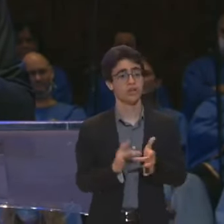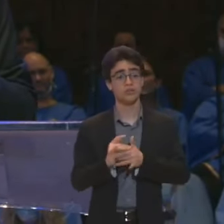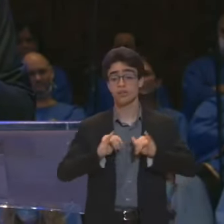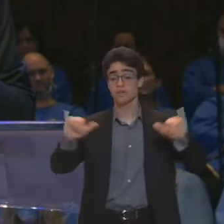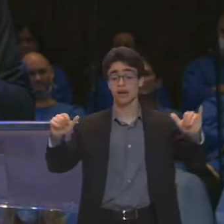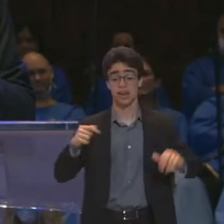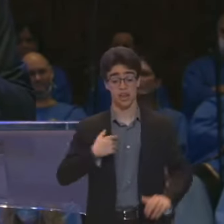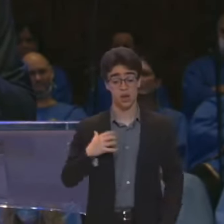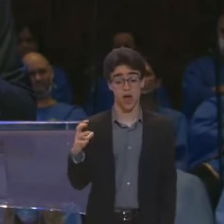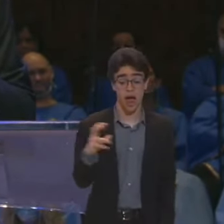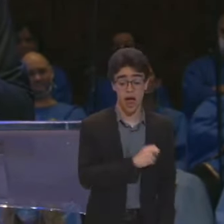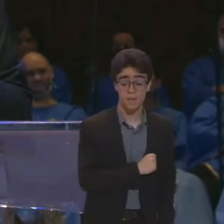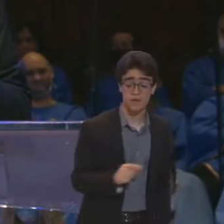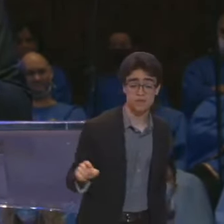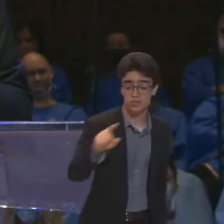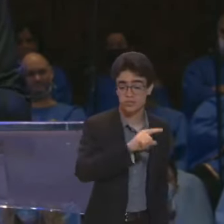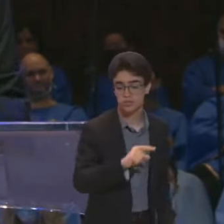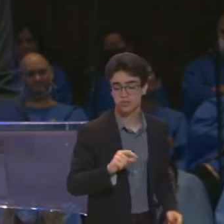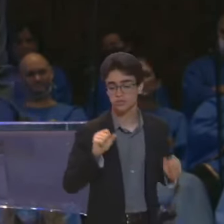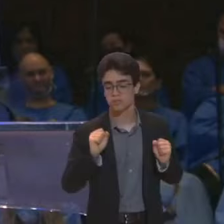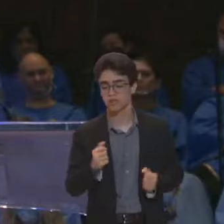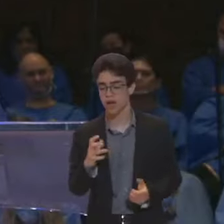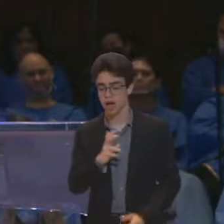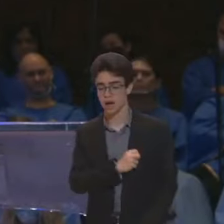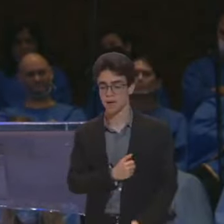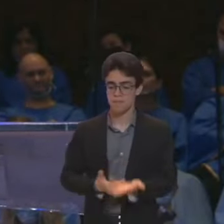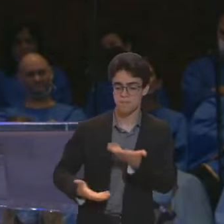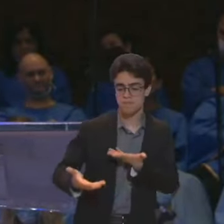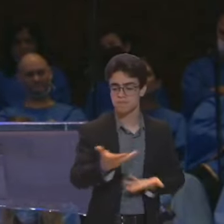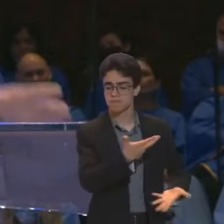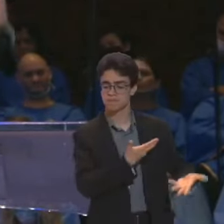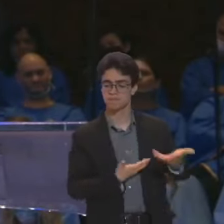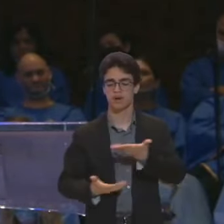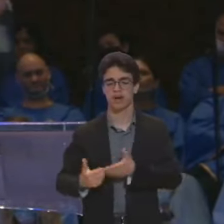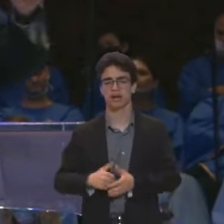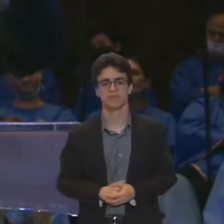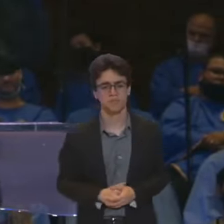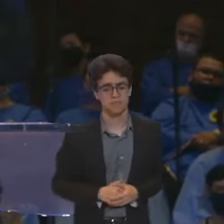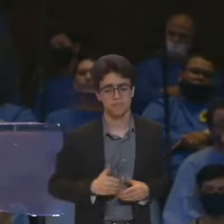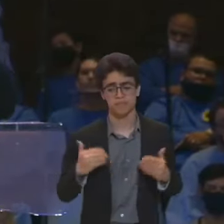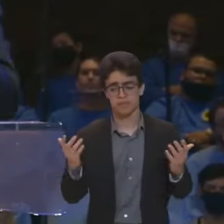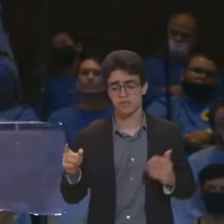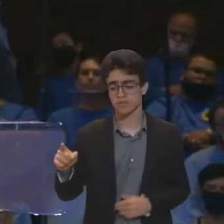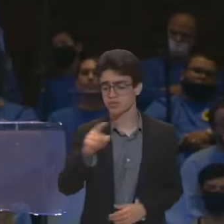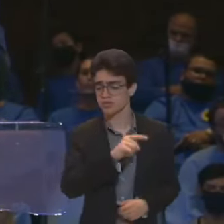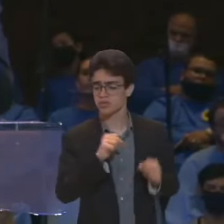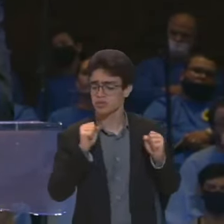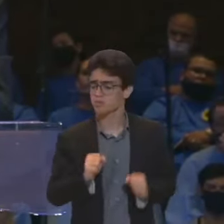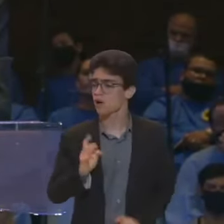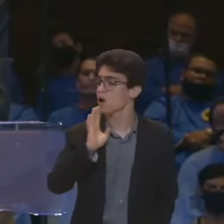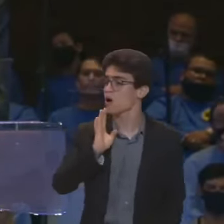amei, amai-vos também uns aos outros. João 13:34. Ele diz: nisto conhecereis que sois os meus